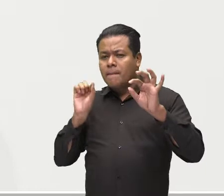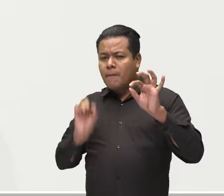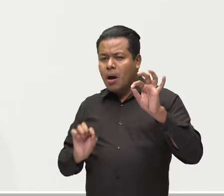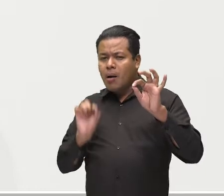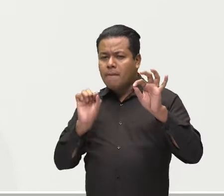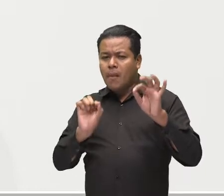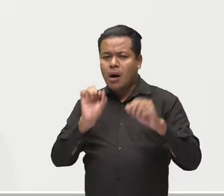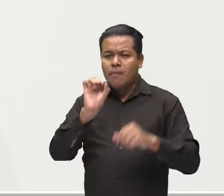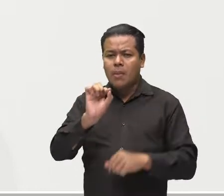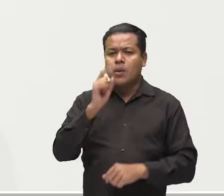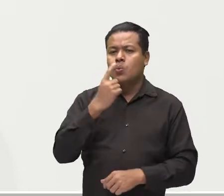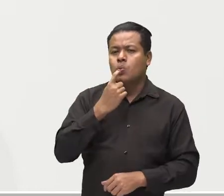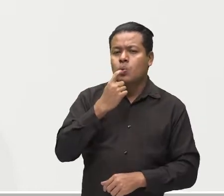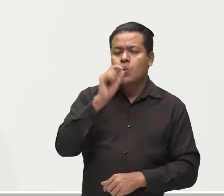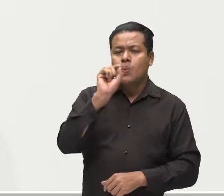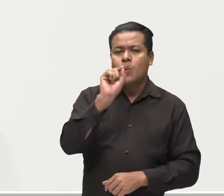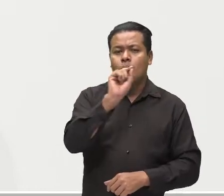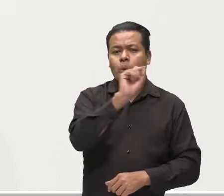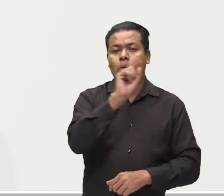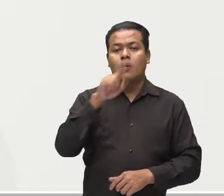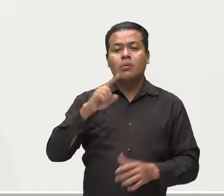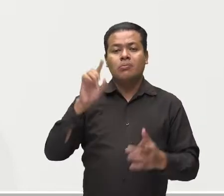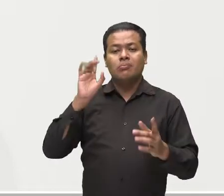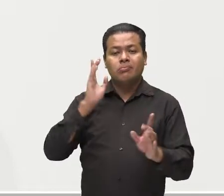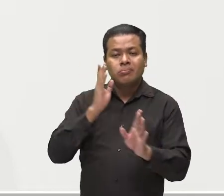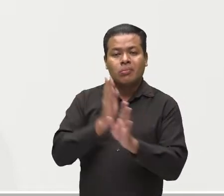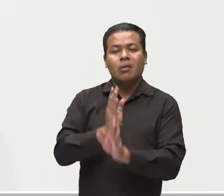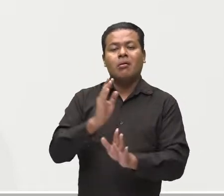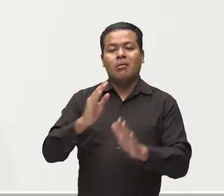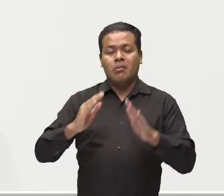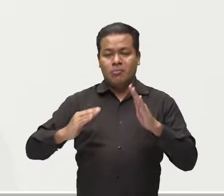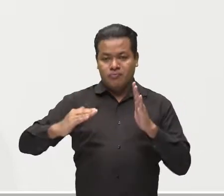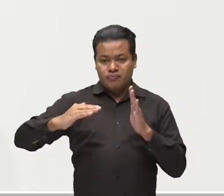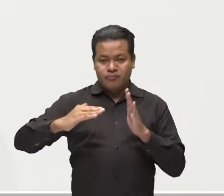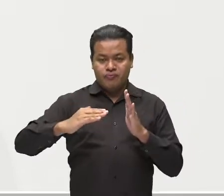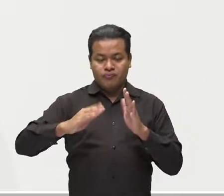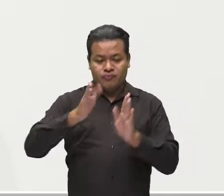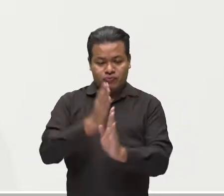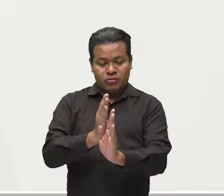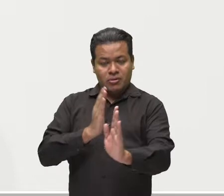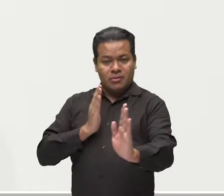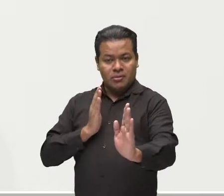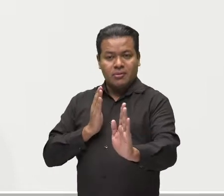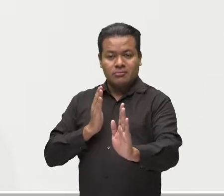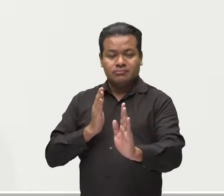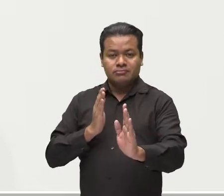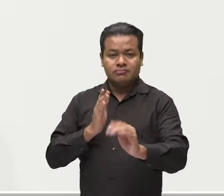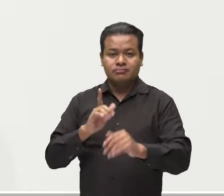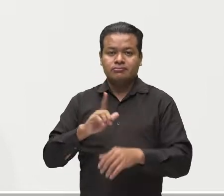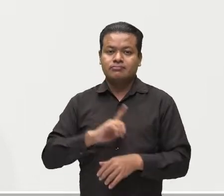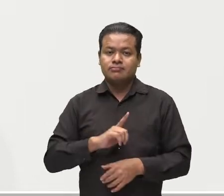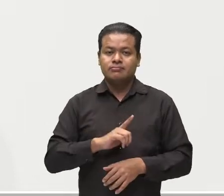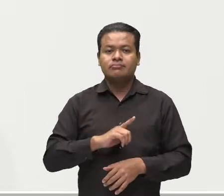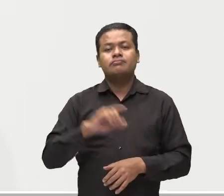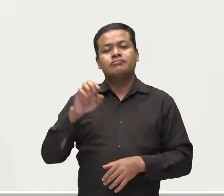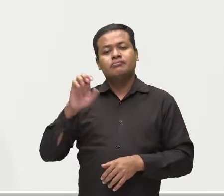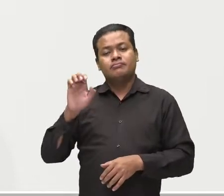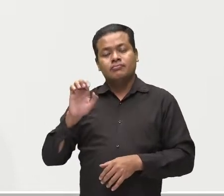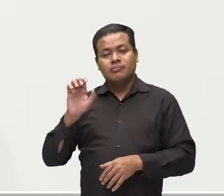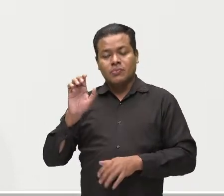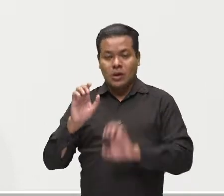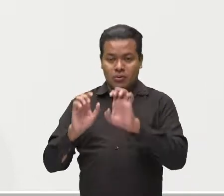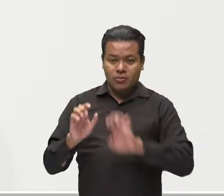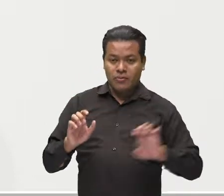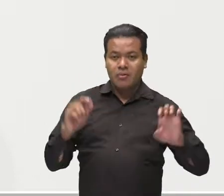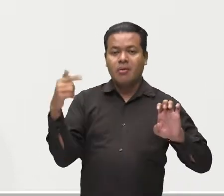ali que mostra exatamente fronteiras ali do México com os Estados Unidos. Tem ali do lado oeste, né, do lado